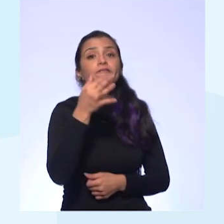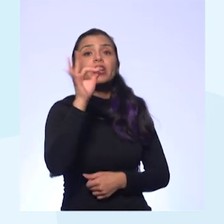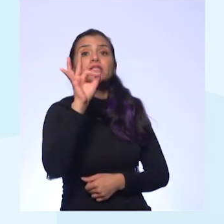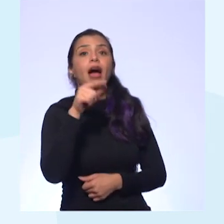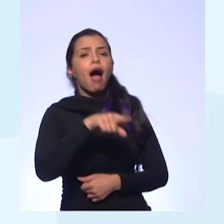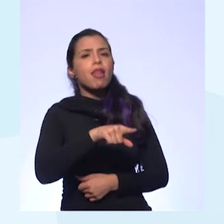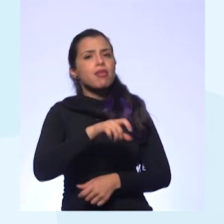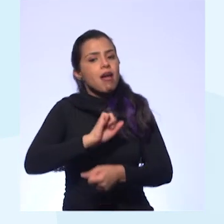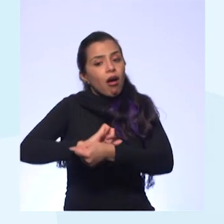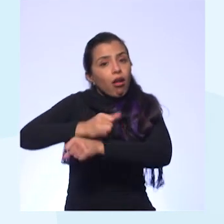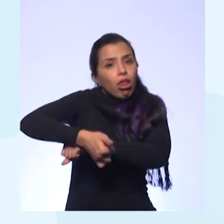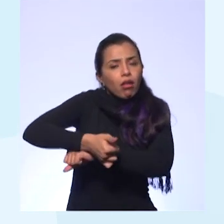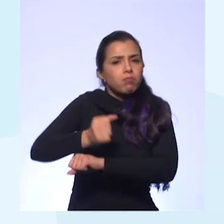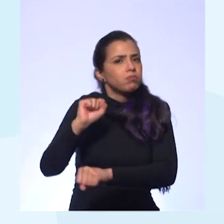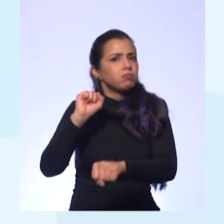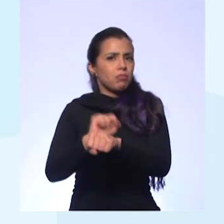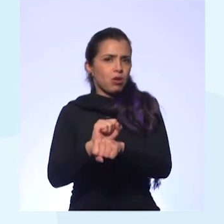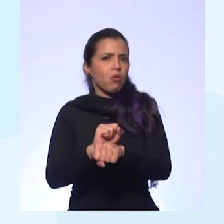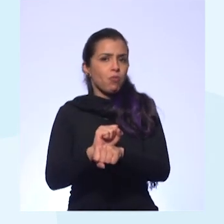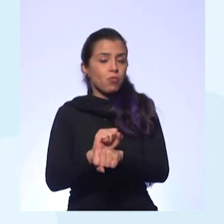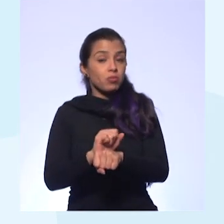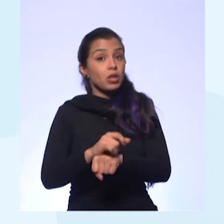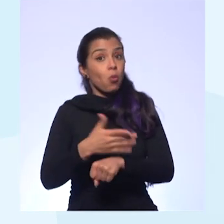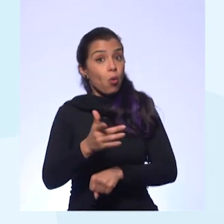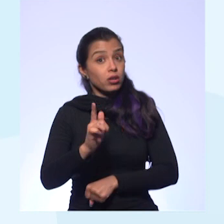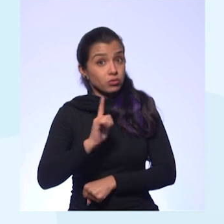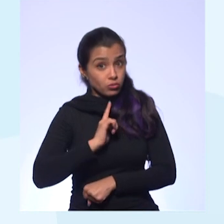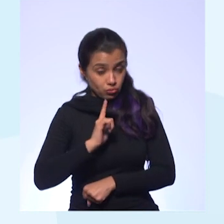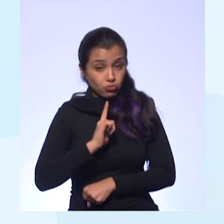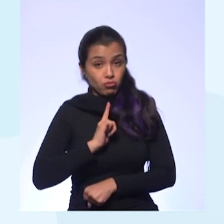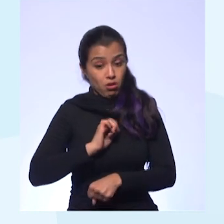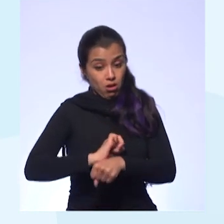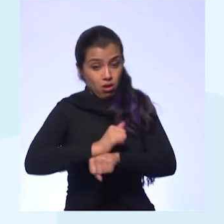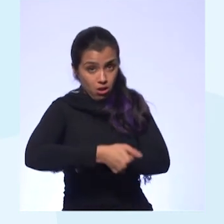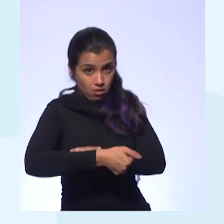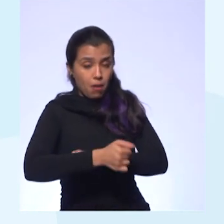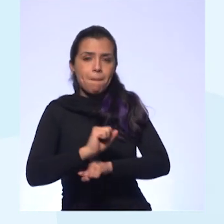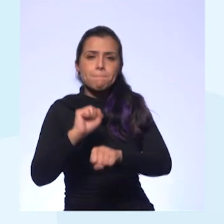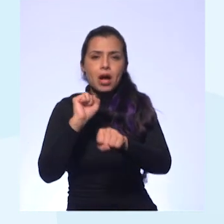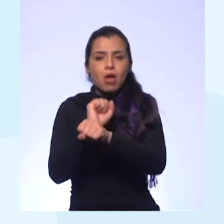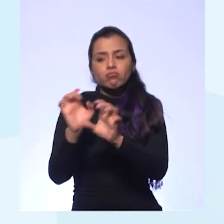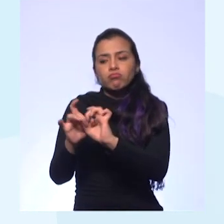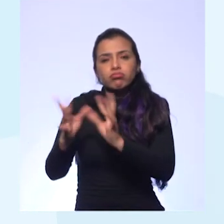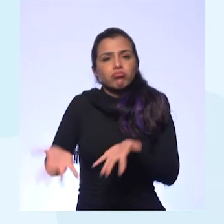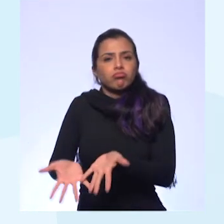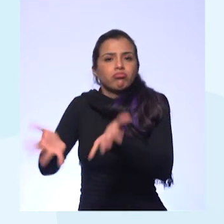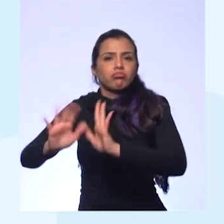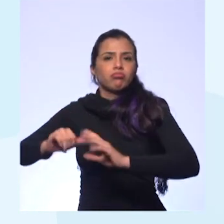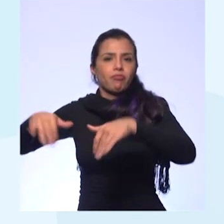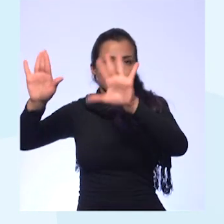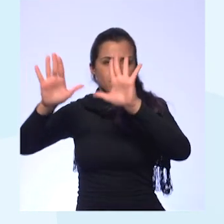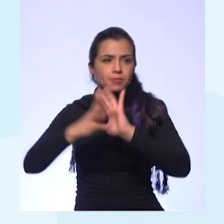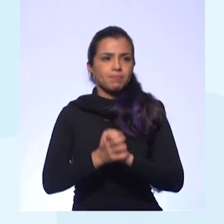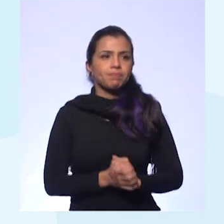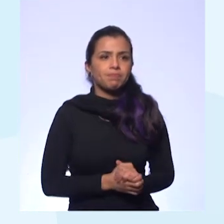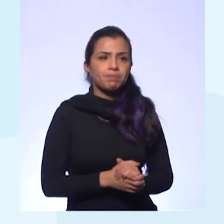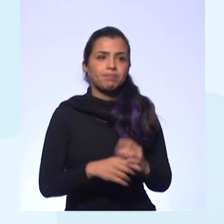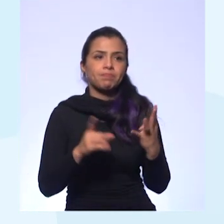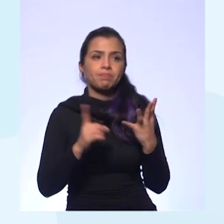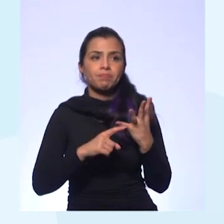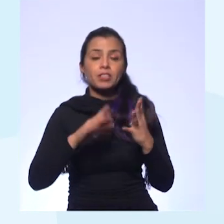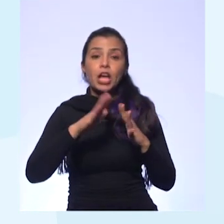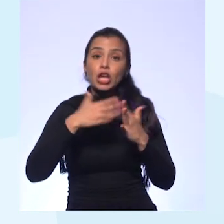abolida a escravidão. Então, onde tem colônia francesa e tem escravidão, os escravos estão libertos. E escola